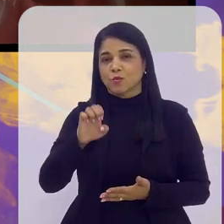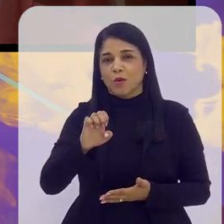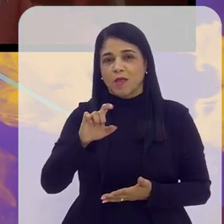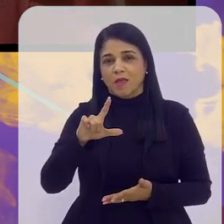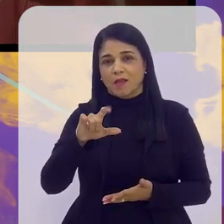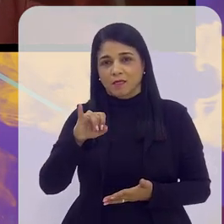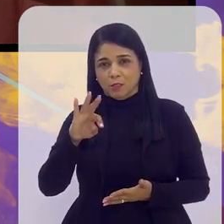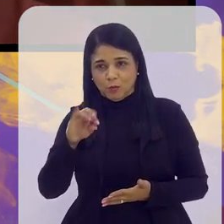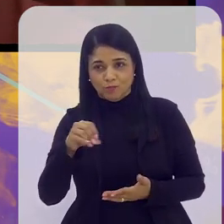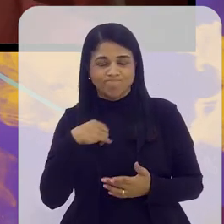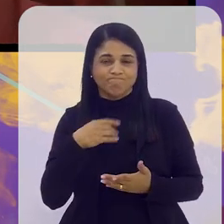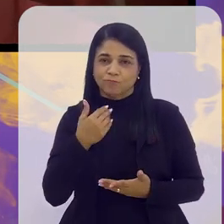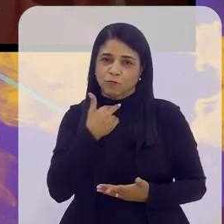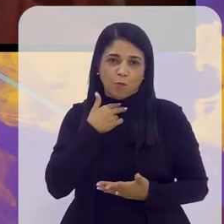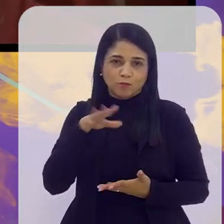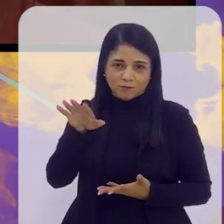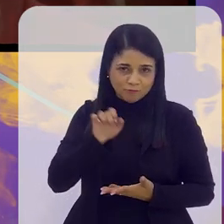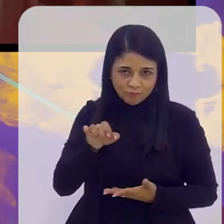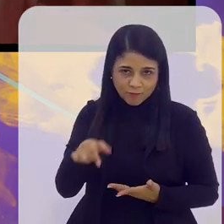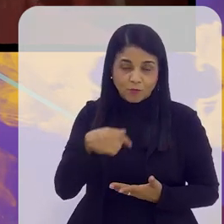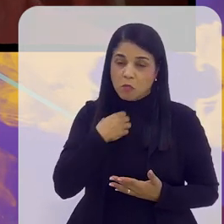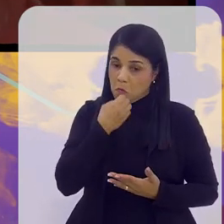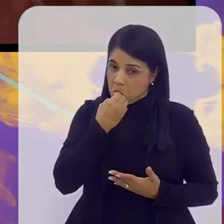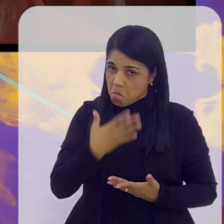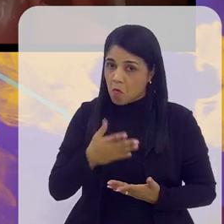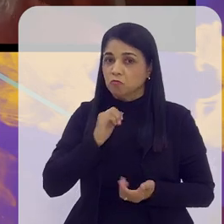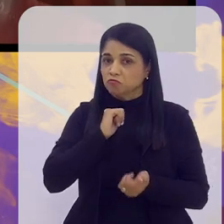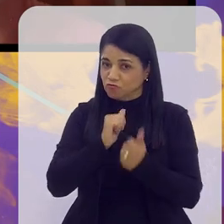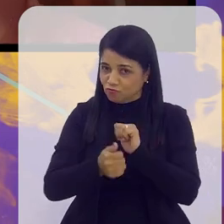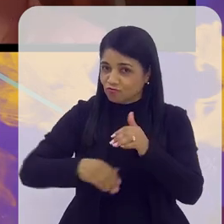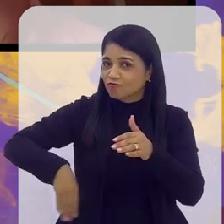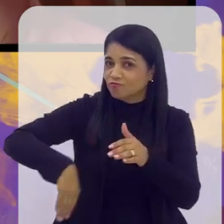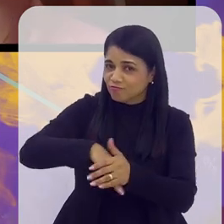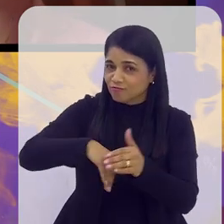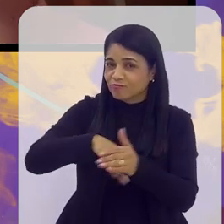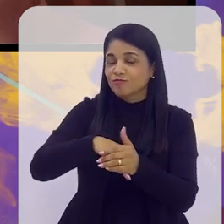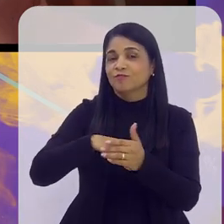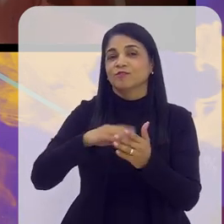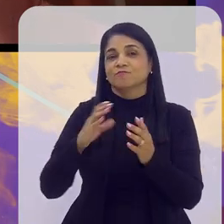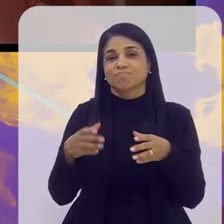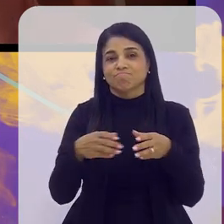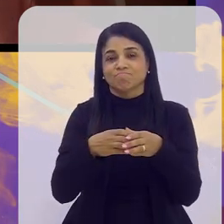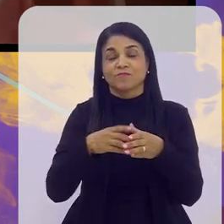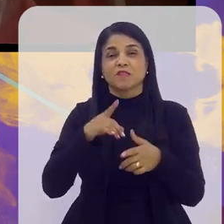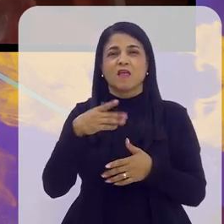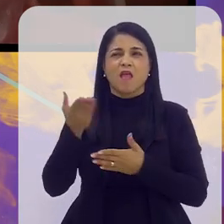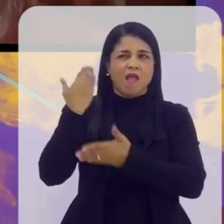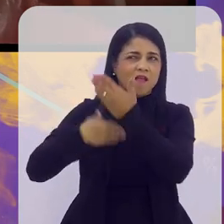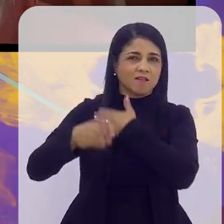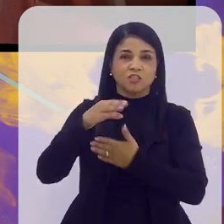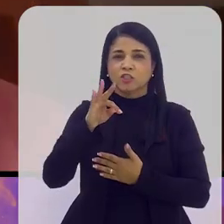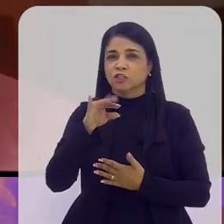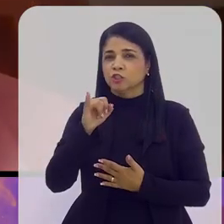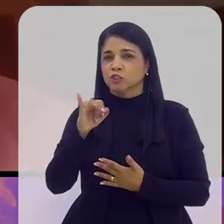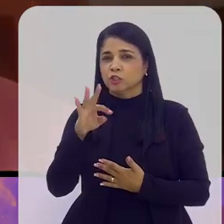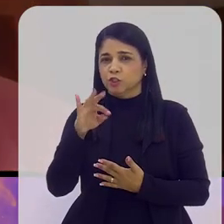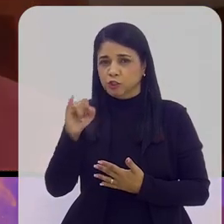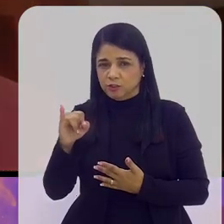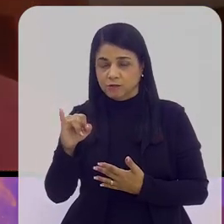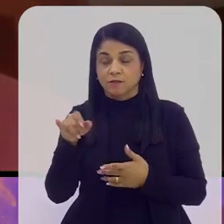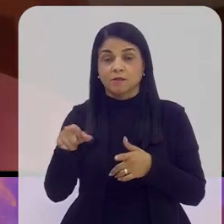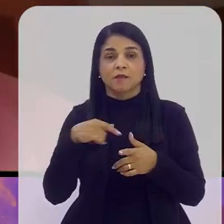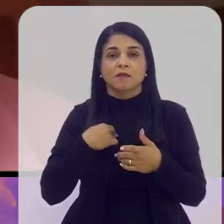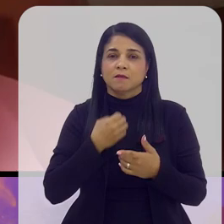Que está machucado e Isso. não pôde ser convocado. É uma pena, porque o Joelinton é um bom jogador. Eu pedi o Joelinton para a seleção brasileira ainda na época do Tite. Ele já era ídolo